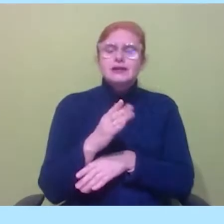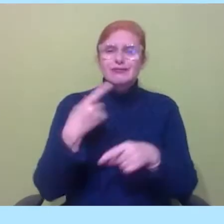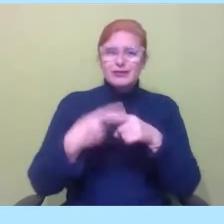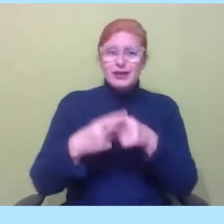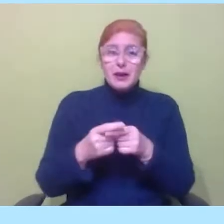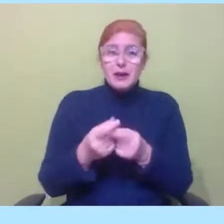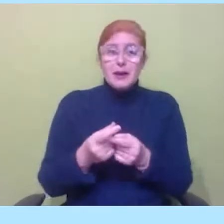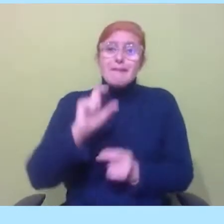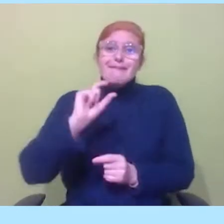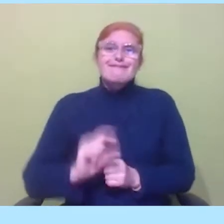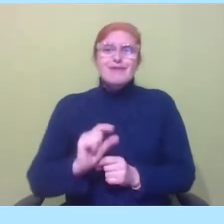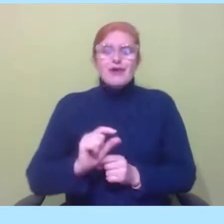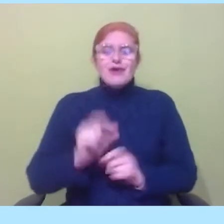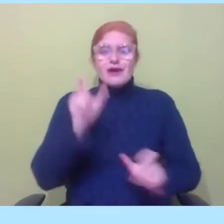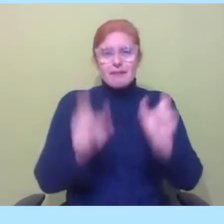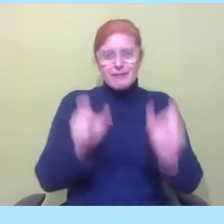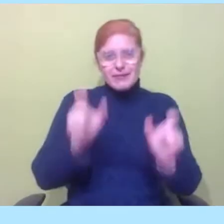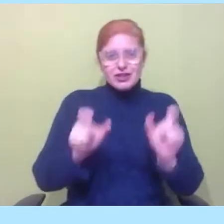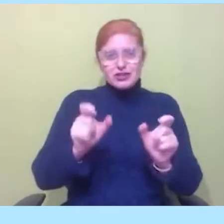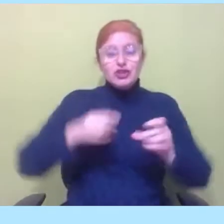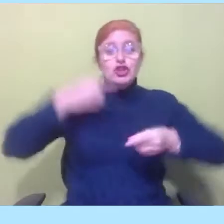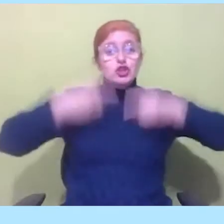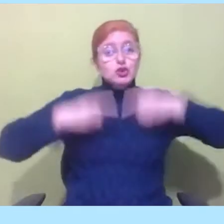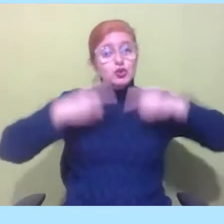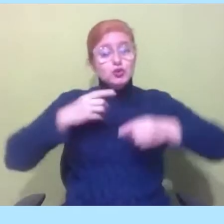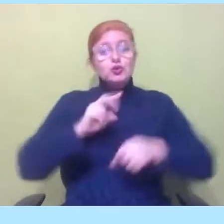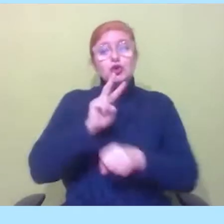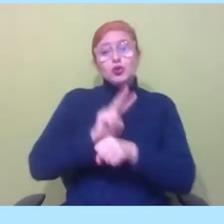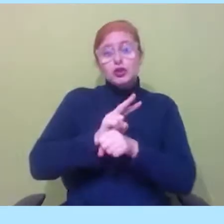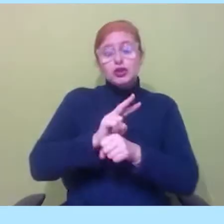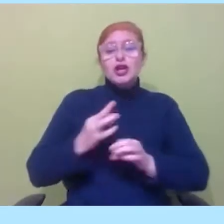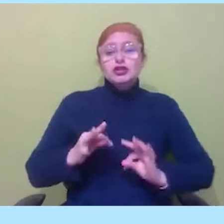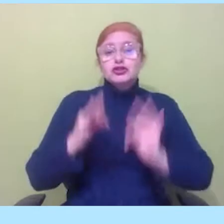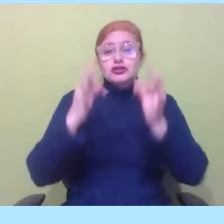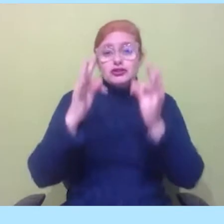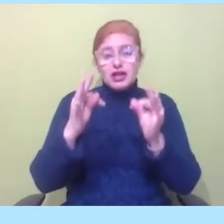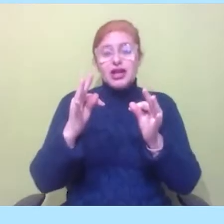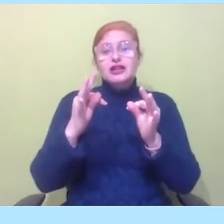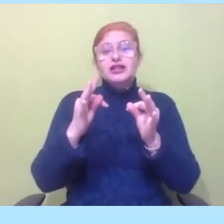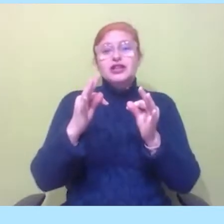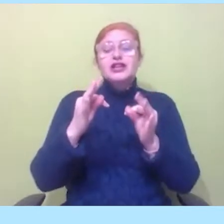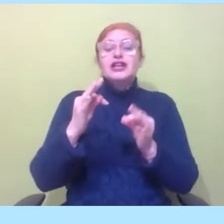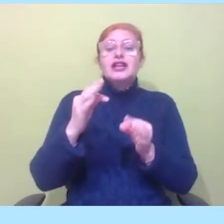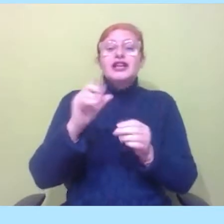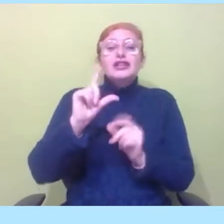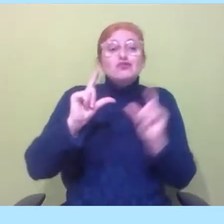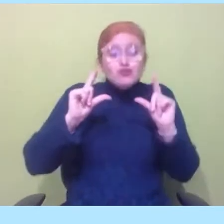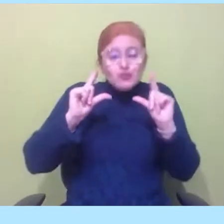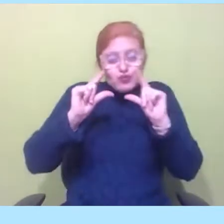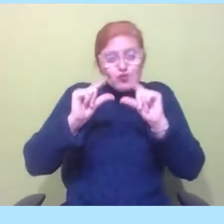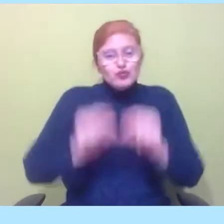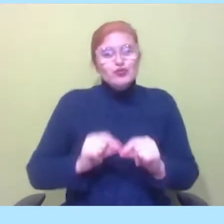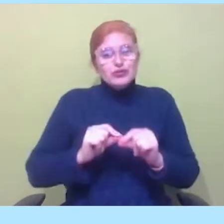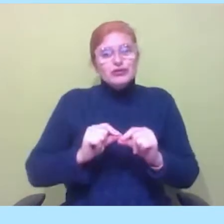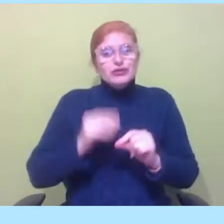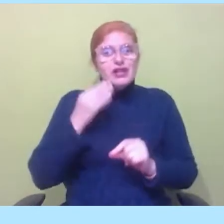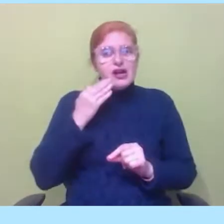cuidados digitais, redução de danos, como a fala. Então, eu acredito que a gente